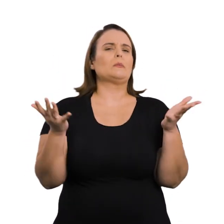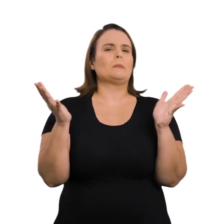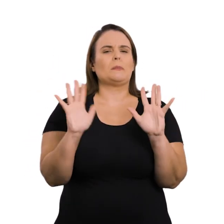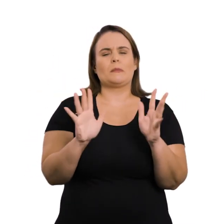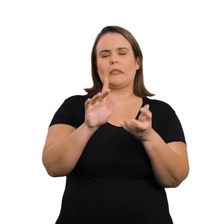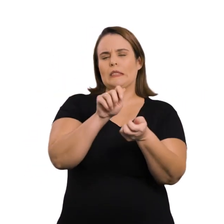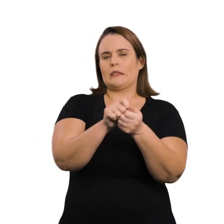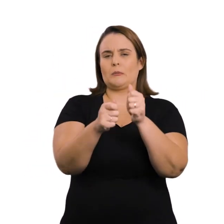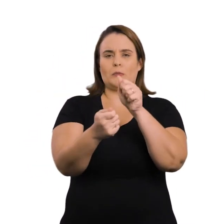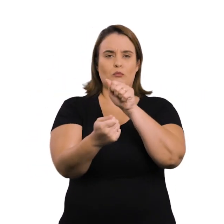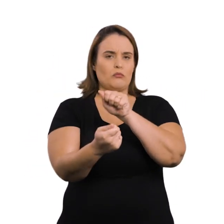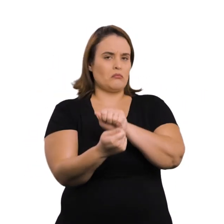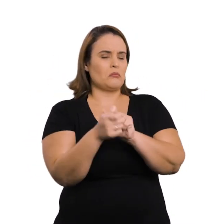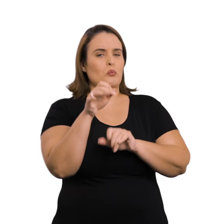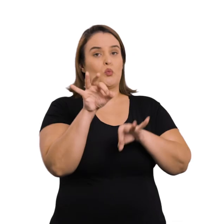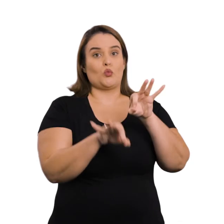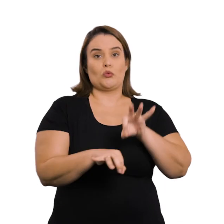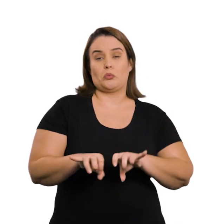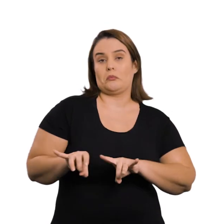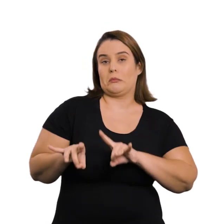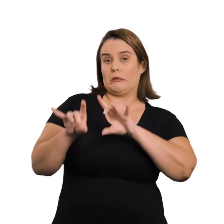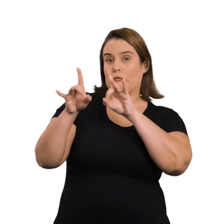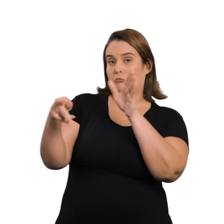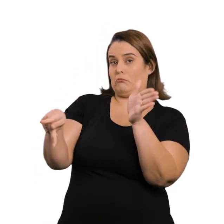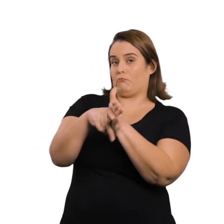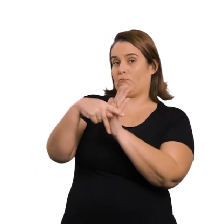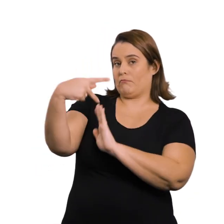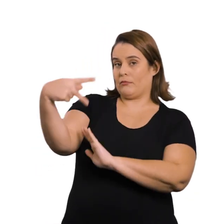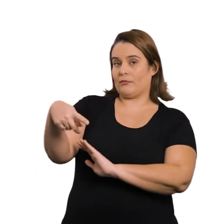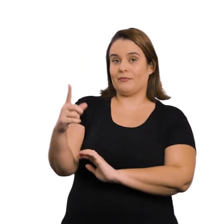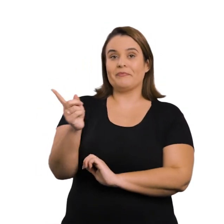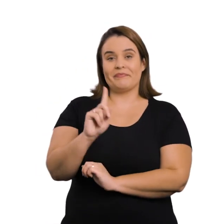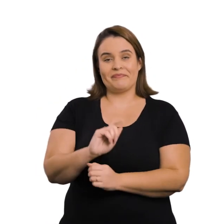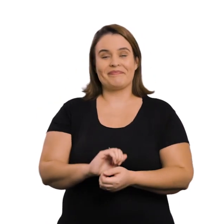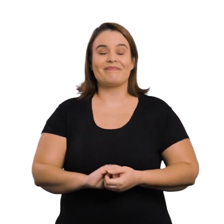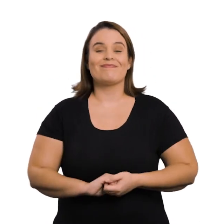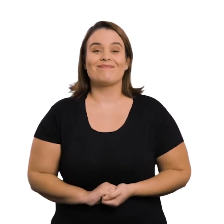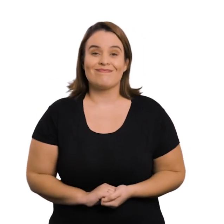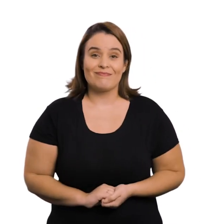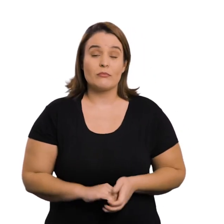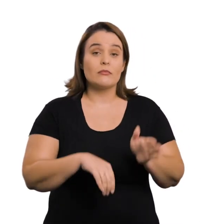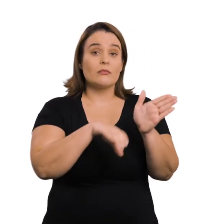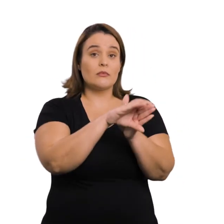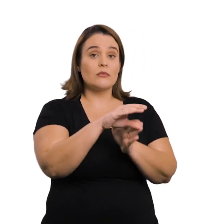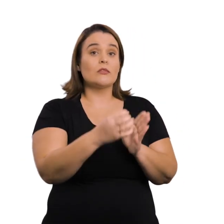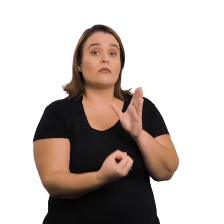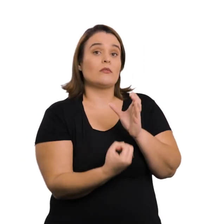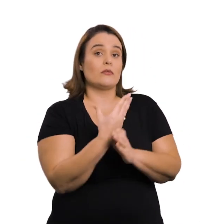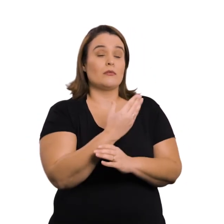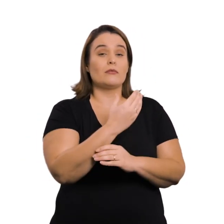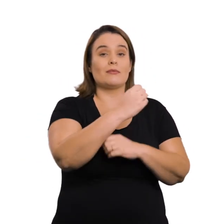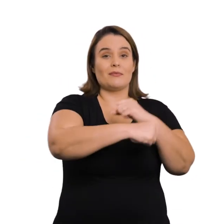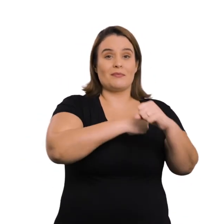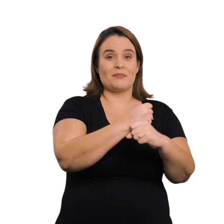sem necessidade de adaptação ou projeto específico. Este conceito foi